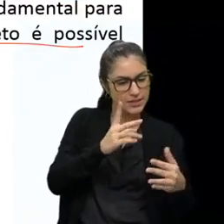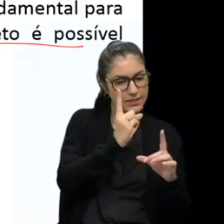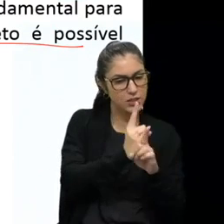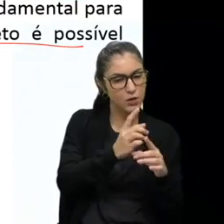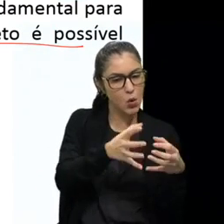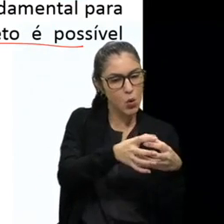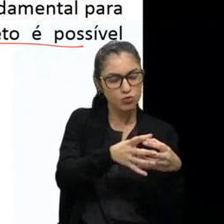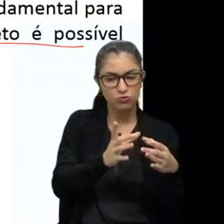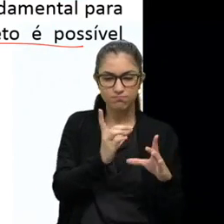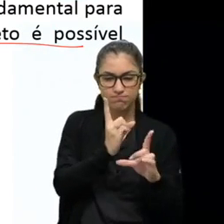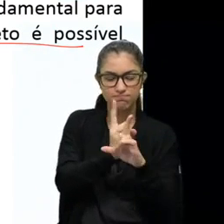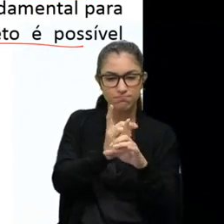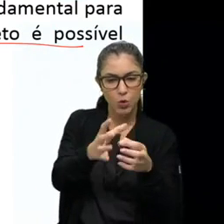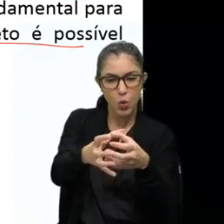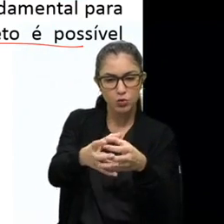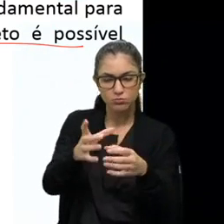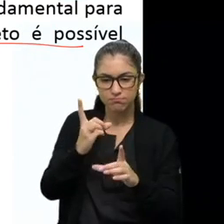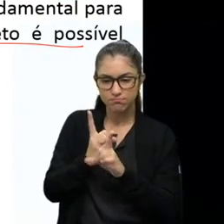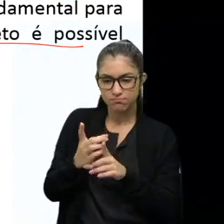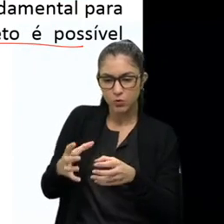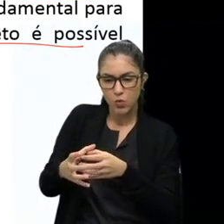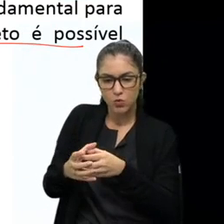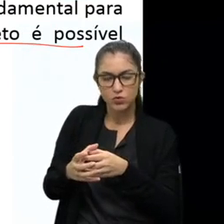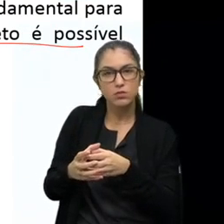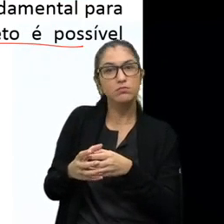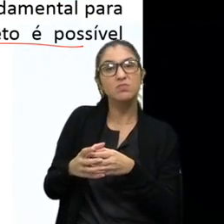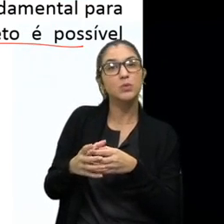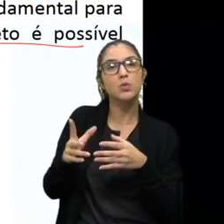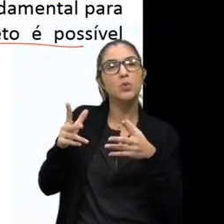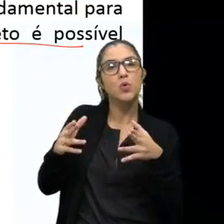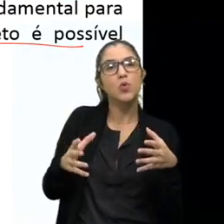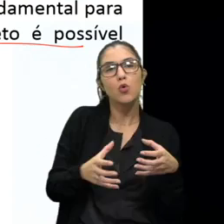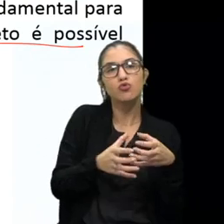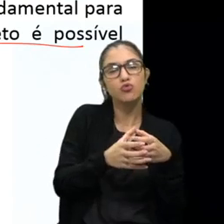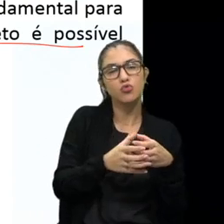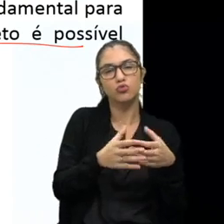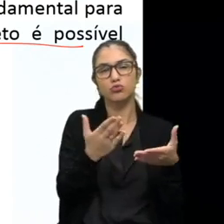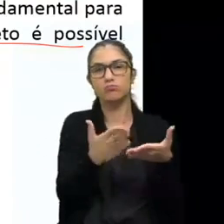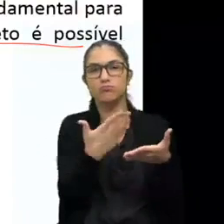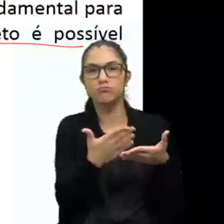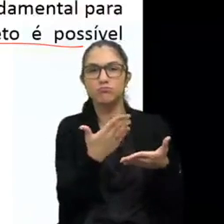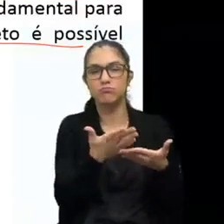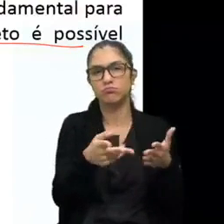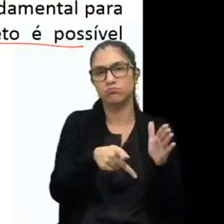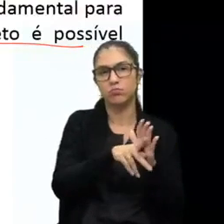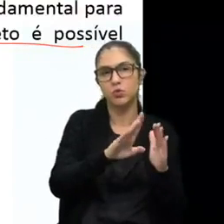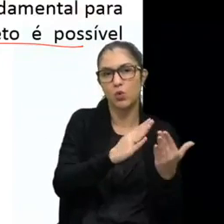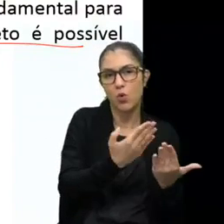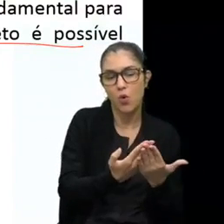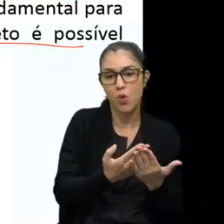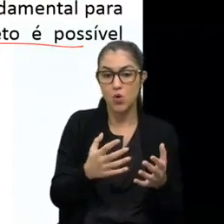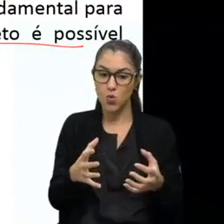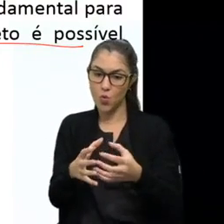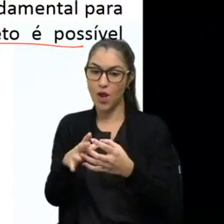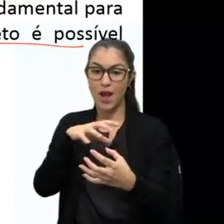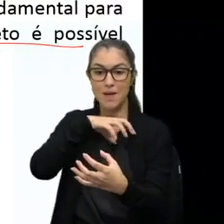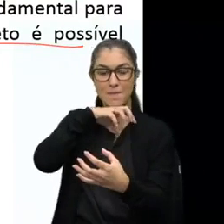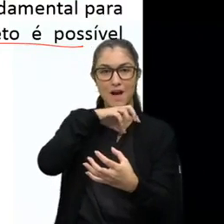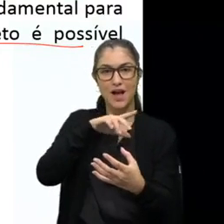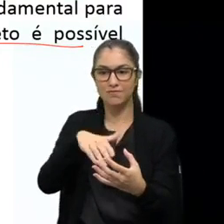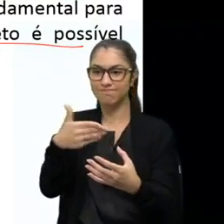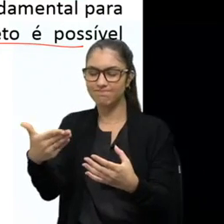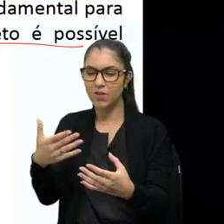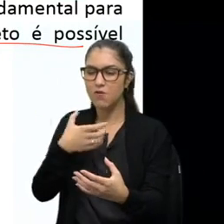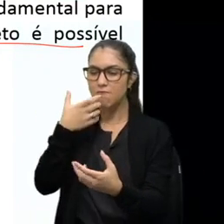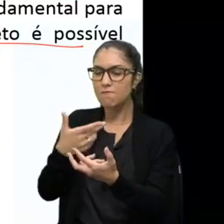que conjuntos pertencem determinados elementos, como um conjunto de material escolar, como um conjunto de animais, um conjunto